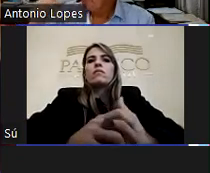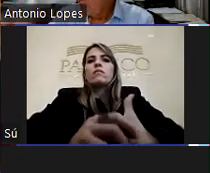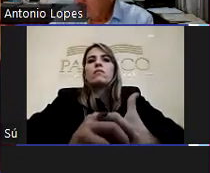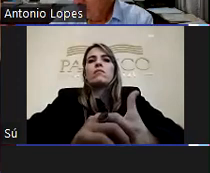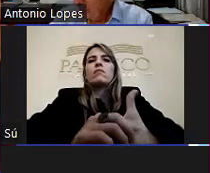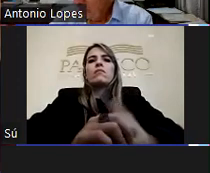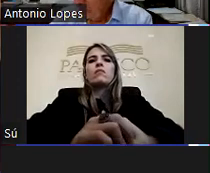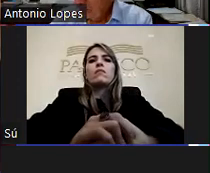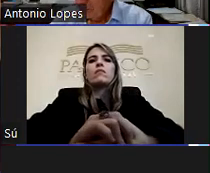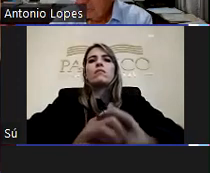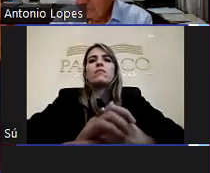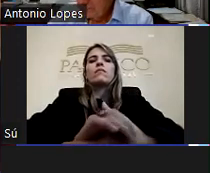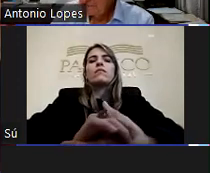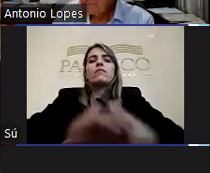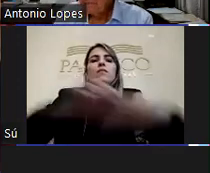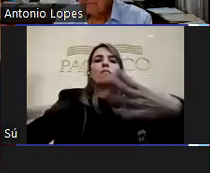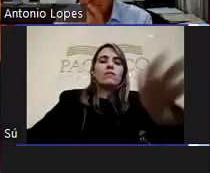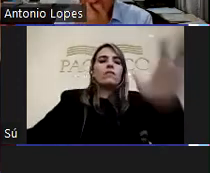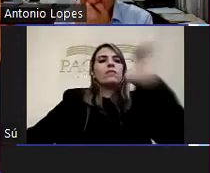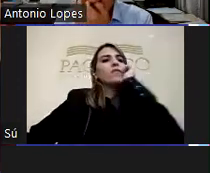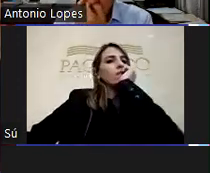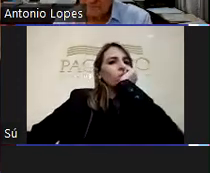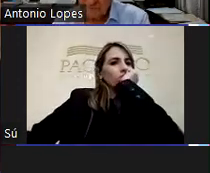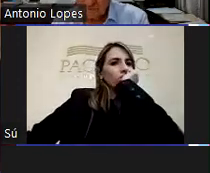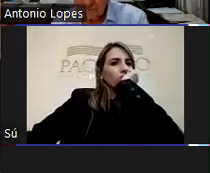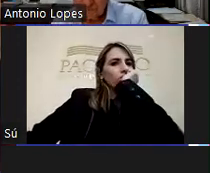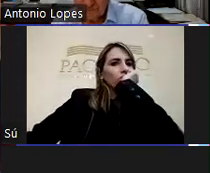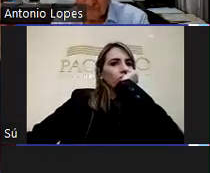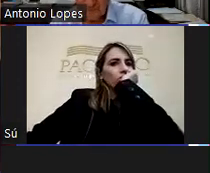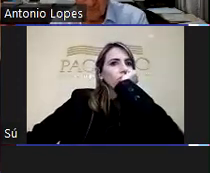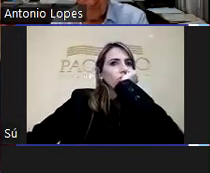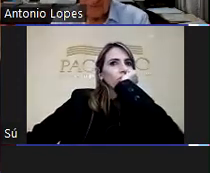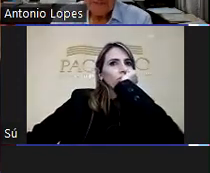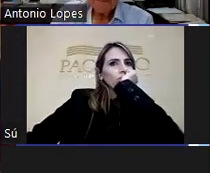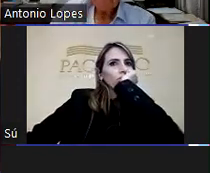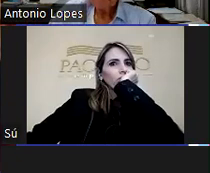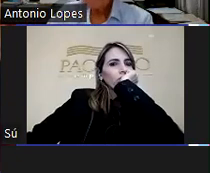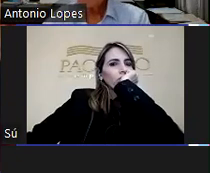compreender, aceitar que ele viveu aquilo e trabalhar e elaborar isso, né?